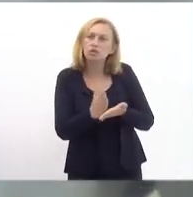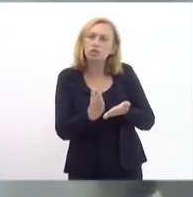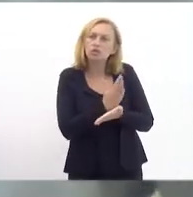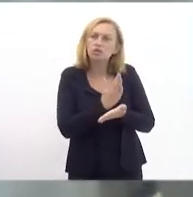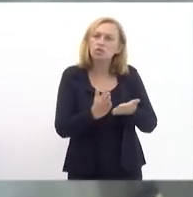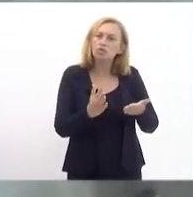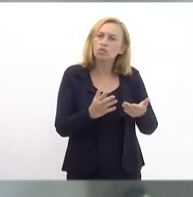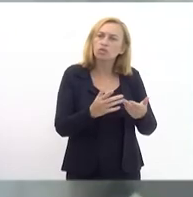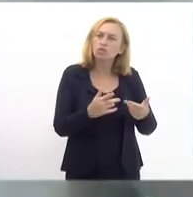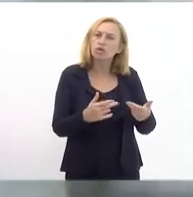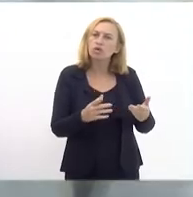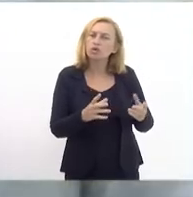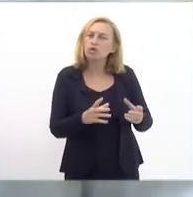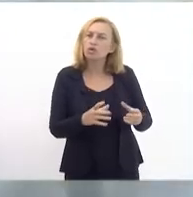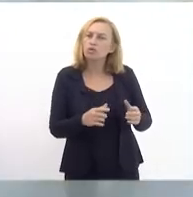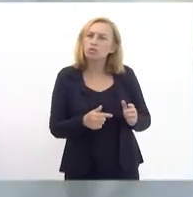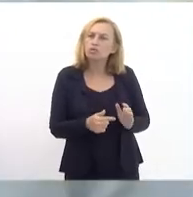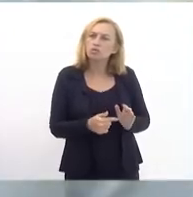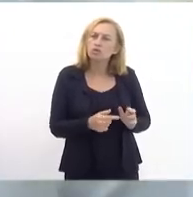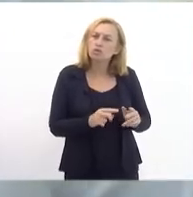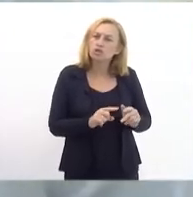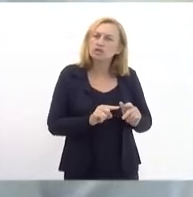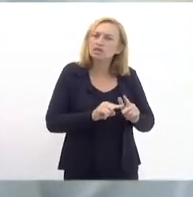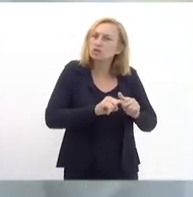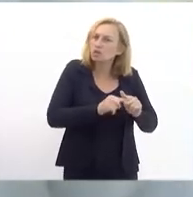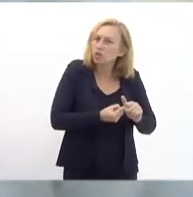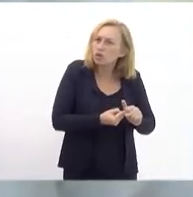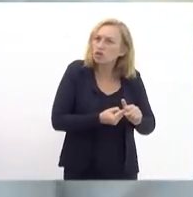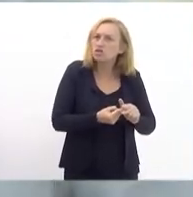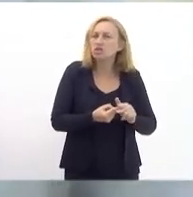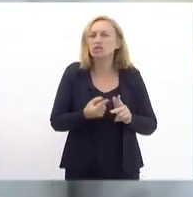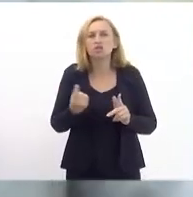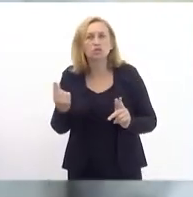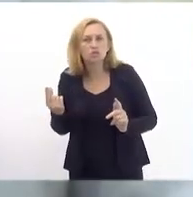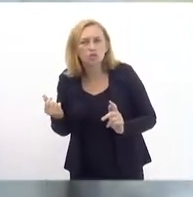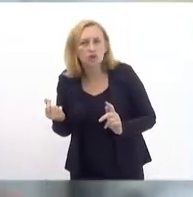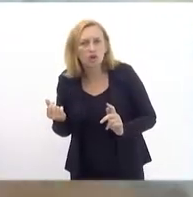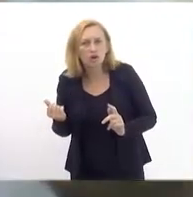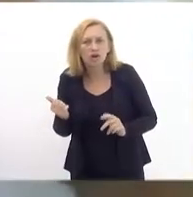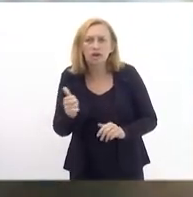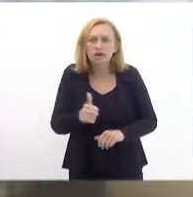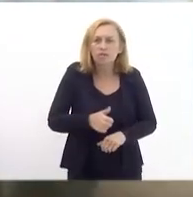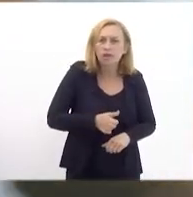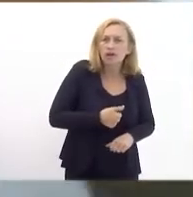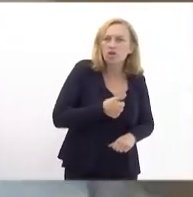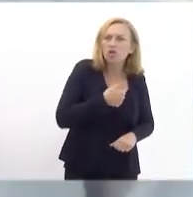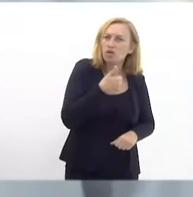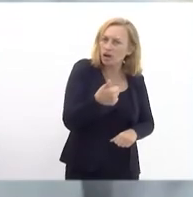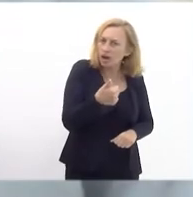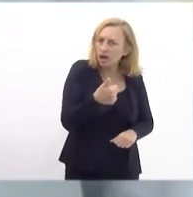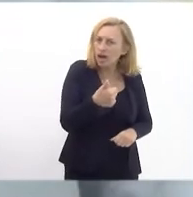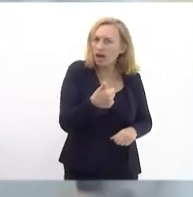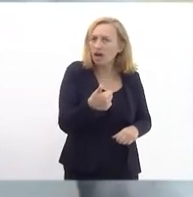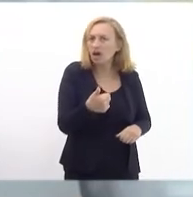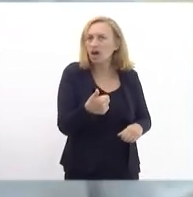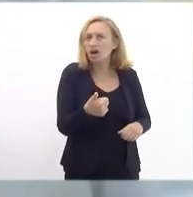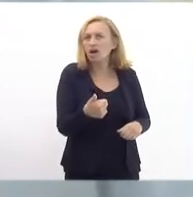algo novo, que se corrigisse a tarifa e ia substituir,